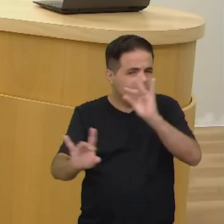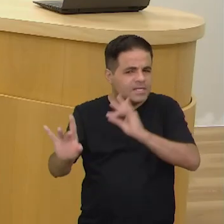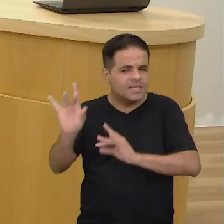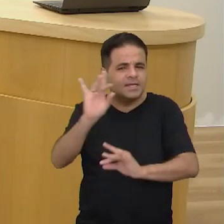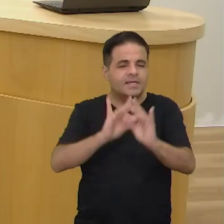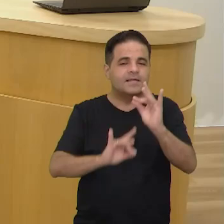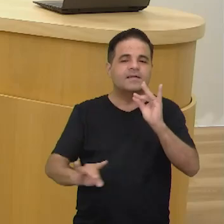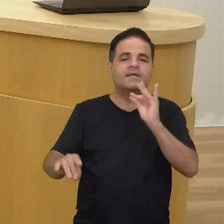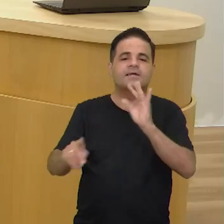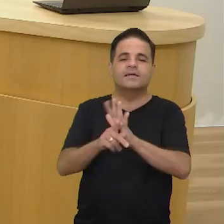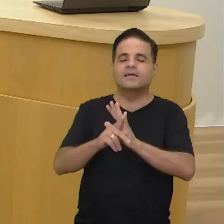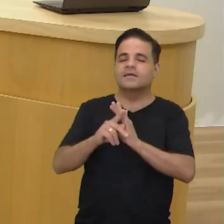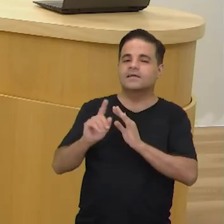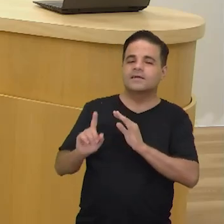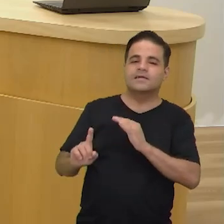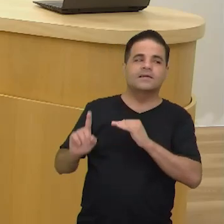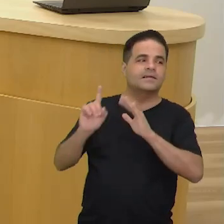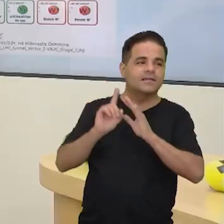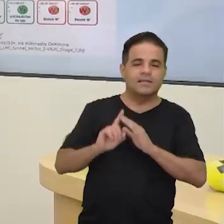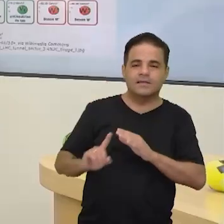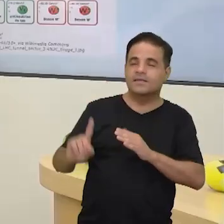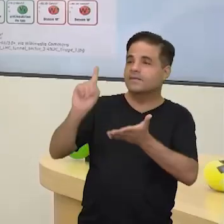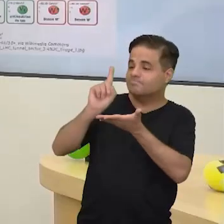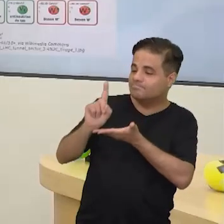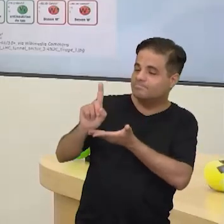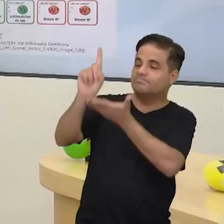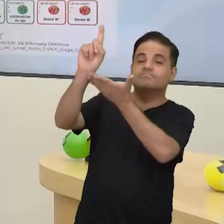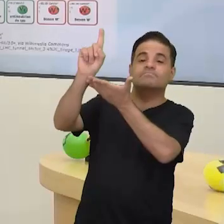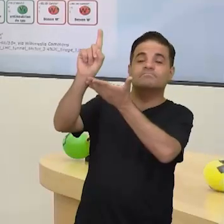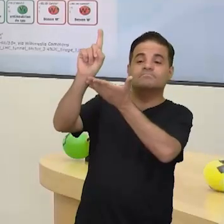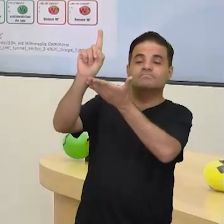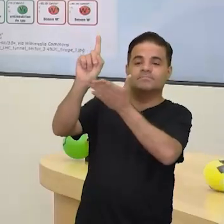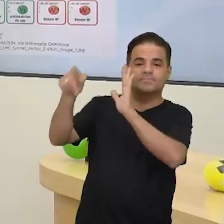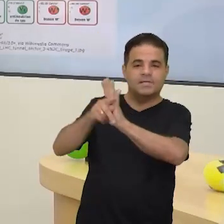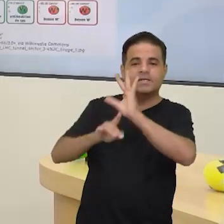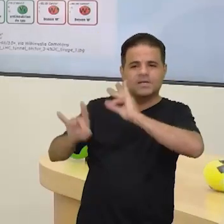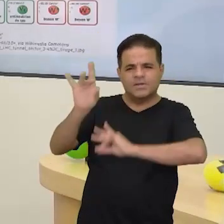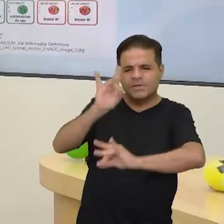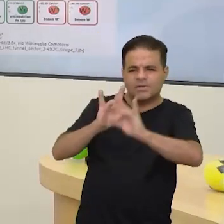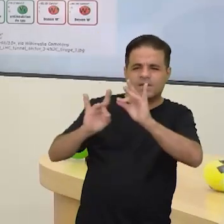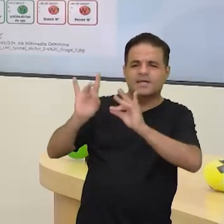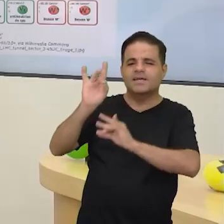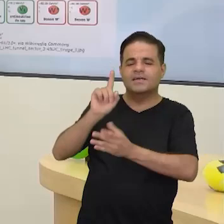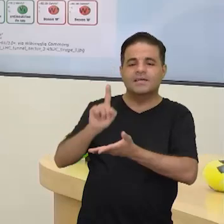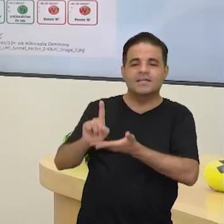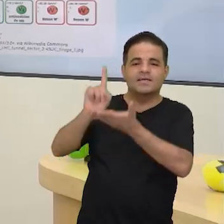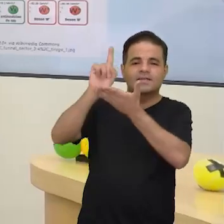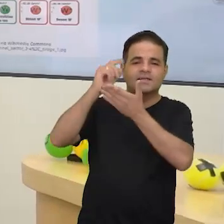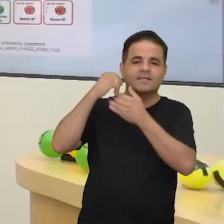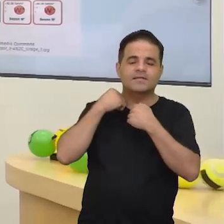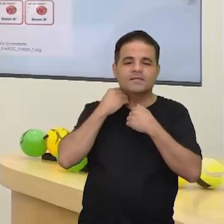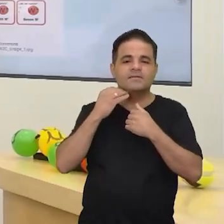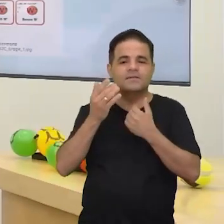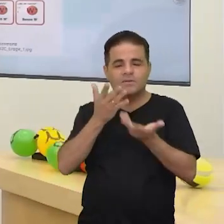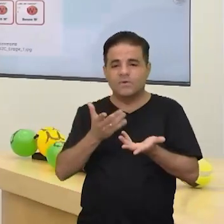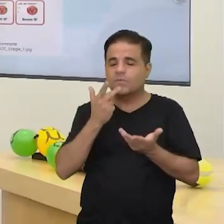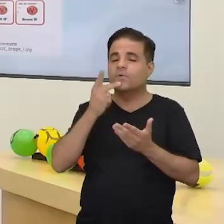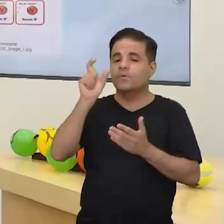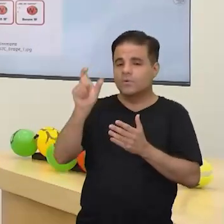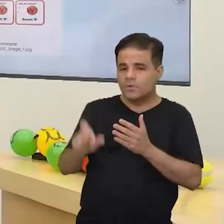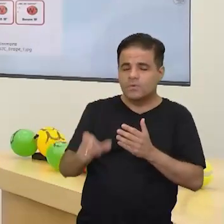de Deus. Coloca aí no chat pra gente. Lembra da partícula de Deus, que foi muito falado na mídia, né? Do bóson de Higgs, que foi